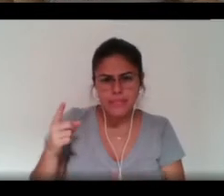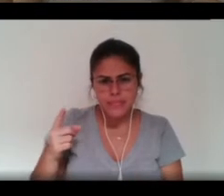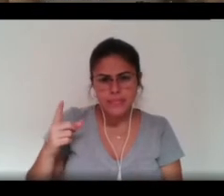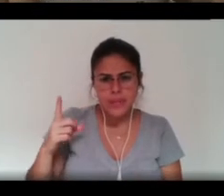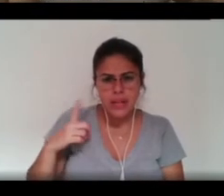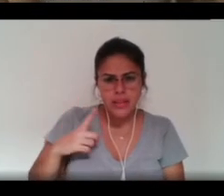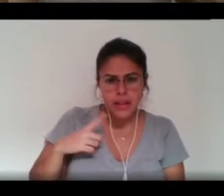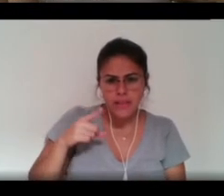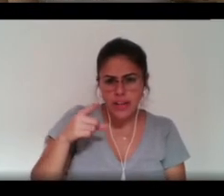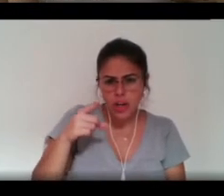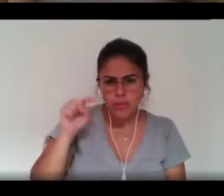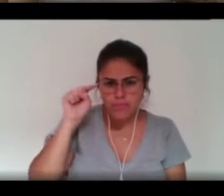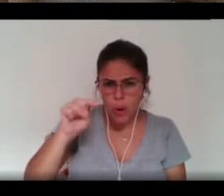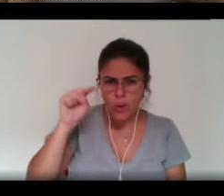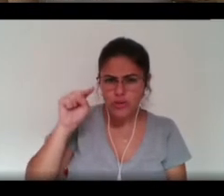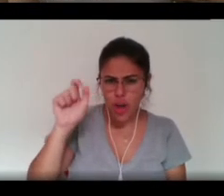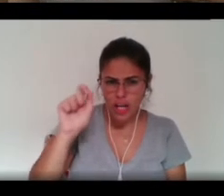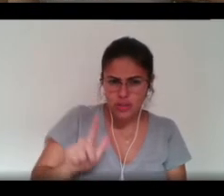equação aqui, ó,